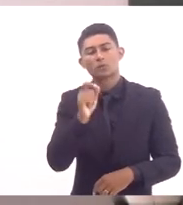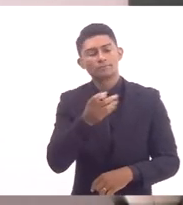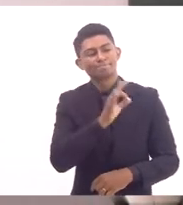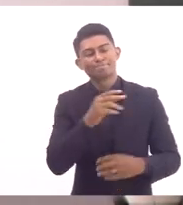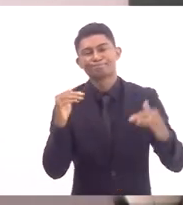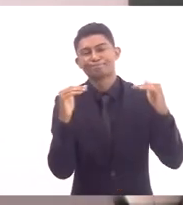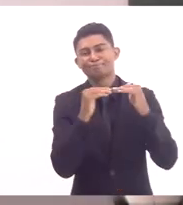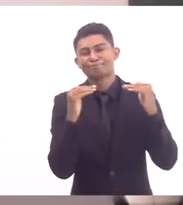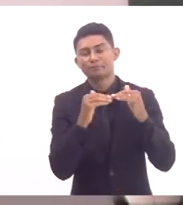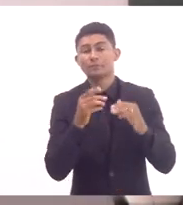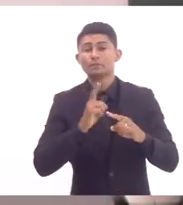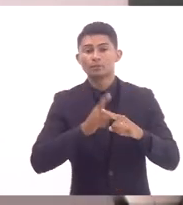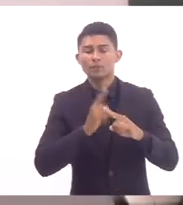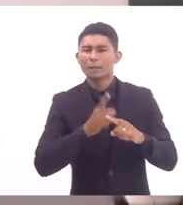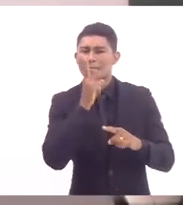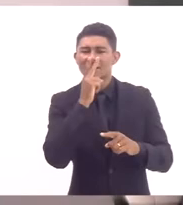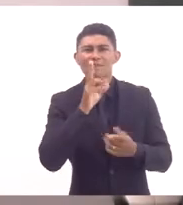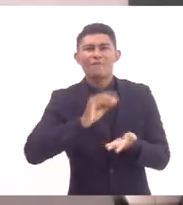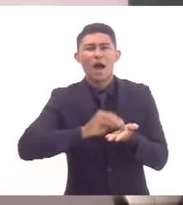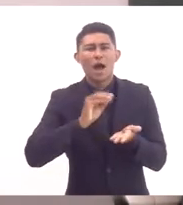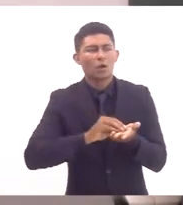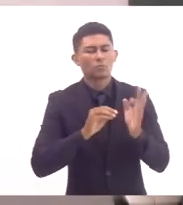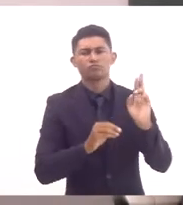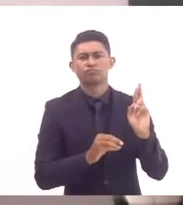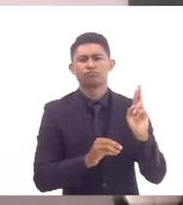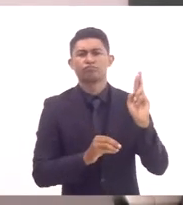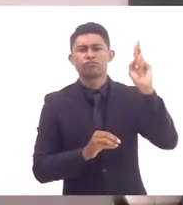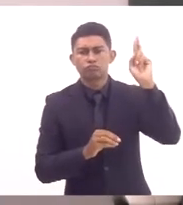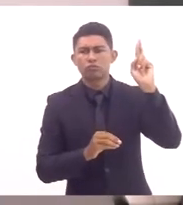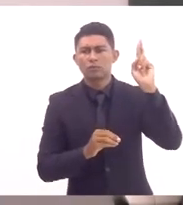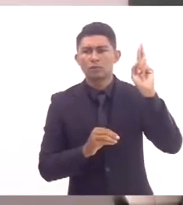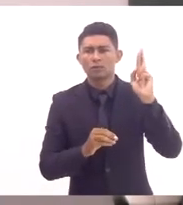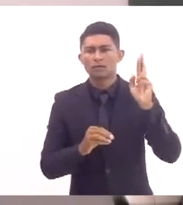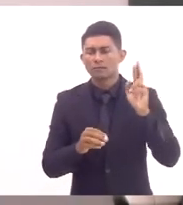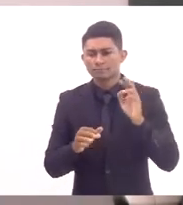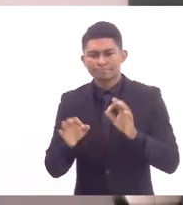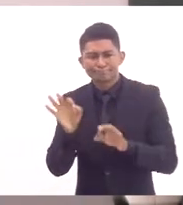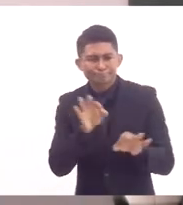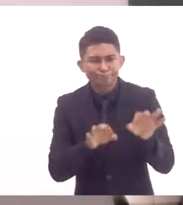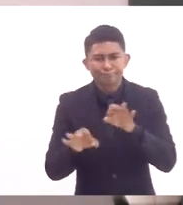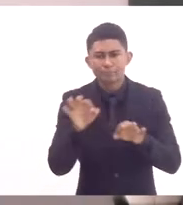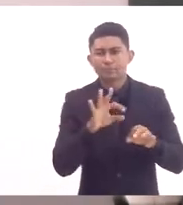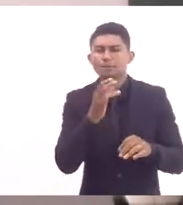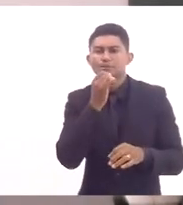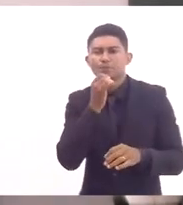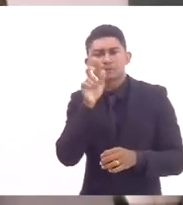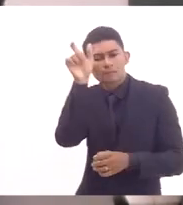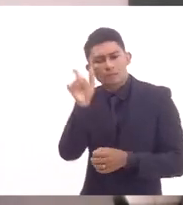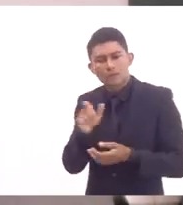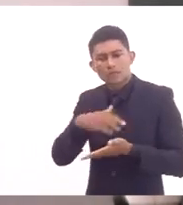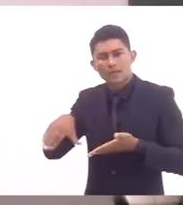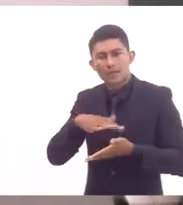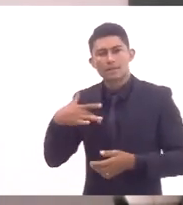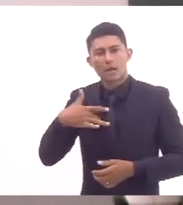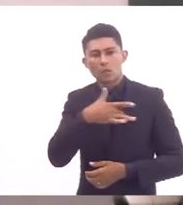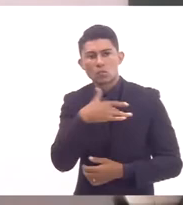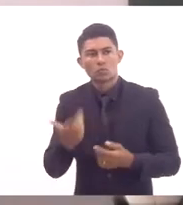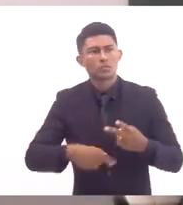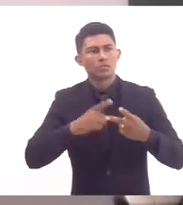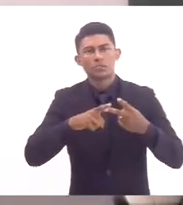é fez com que muitos gestores aí eu tô falando do secretário de saúde dos prefeitos em fim